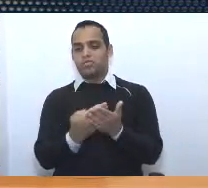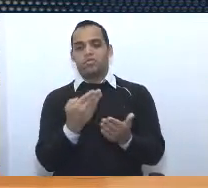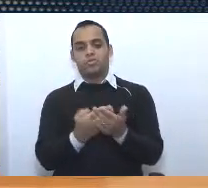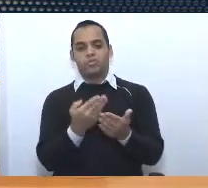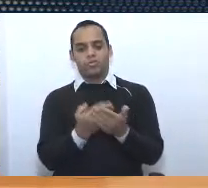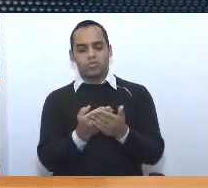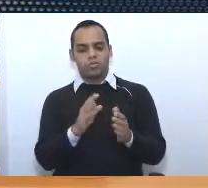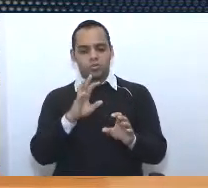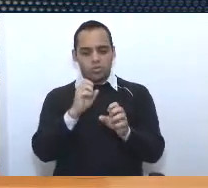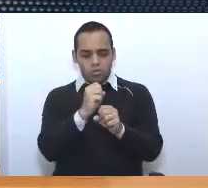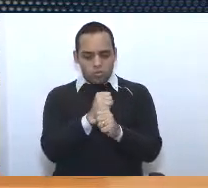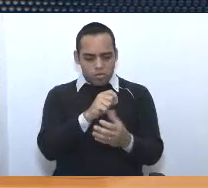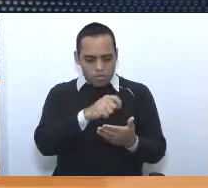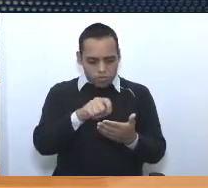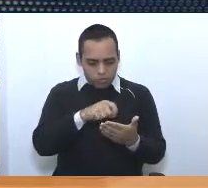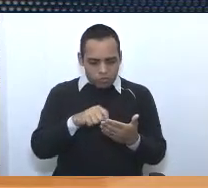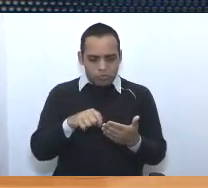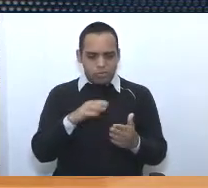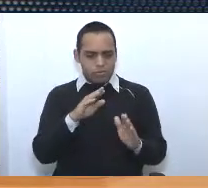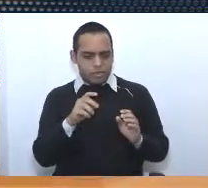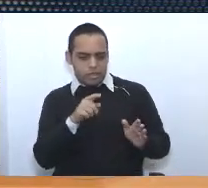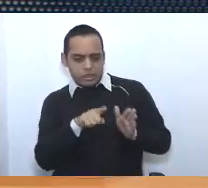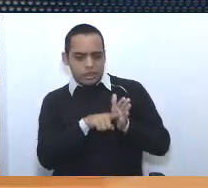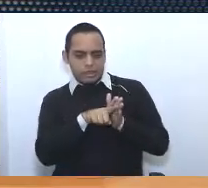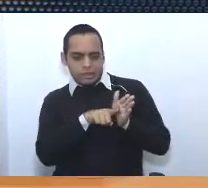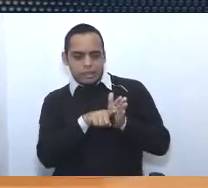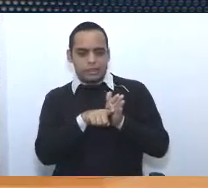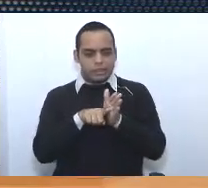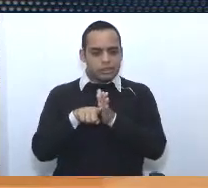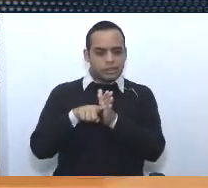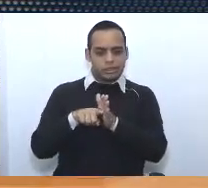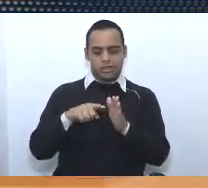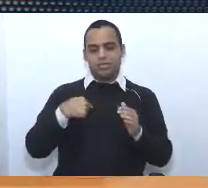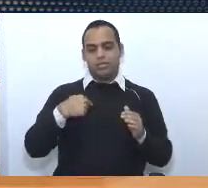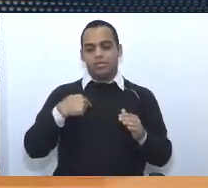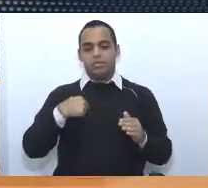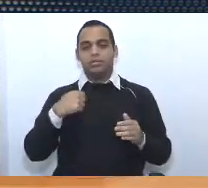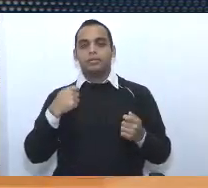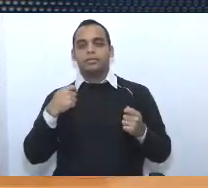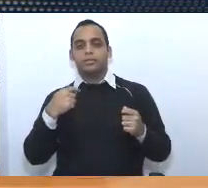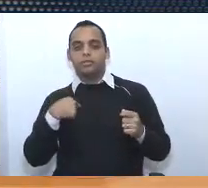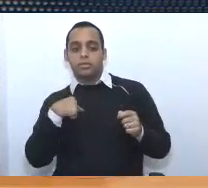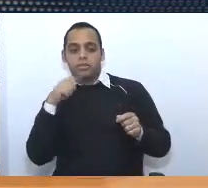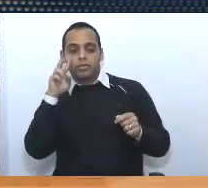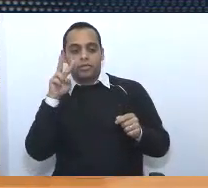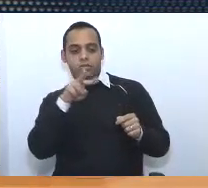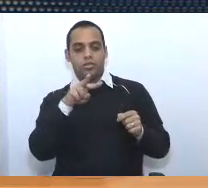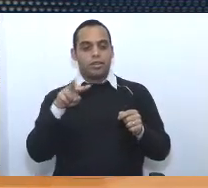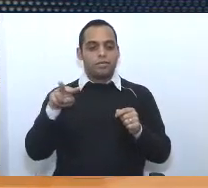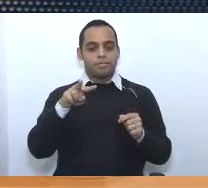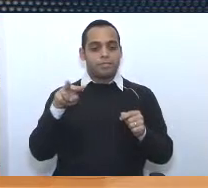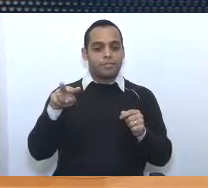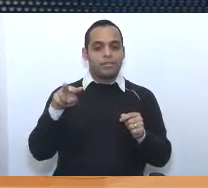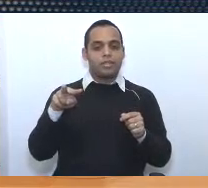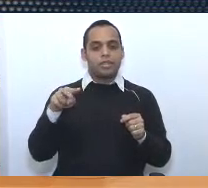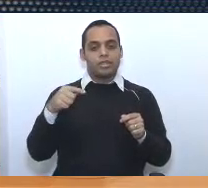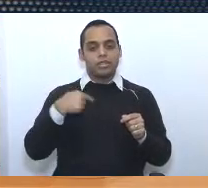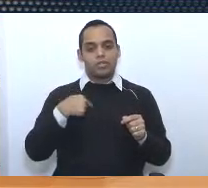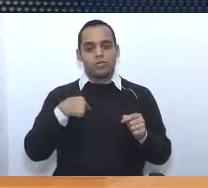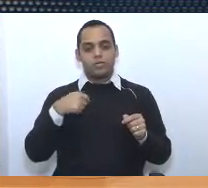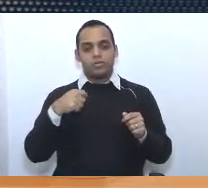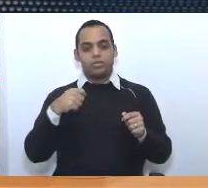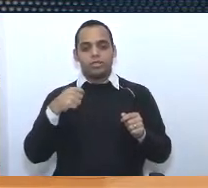mas eu queria lhe dizer que já está adiantada a condição de uma possível criação da Defensoria Pública